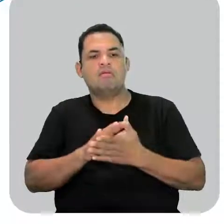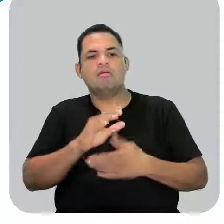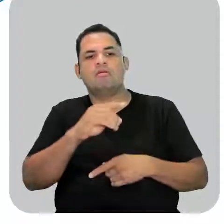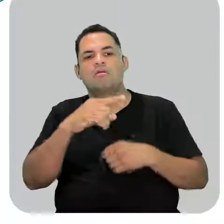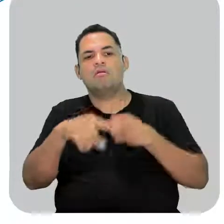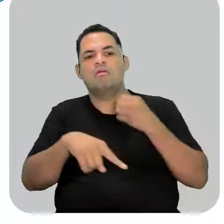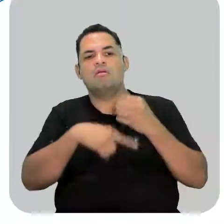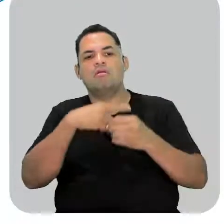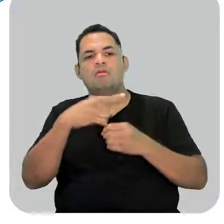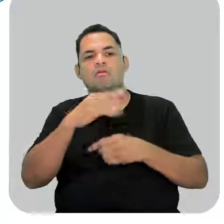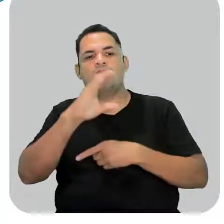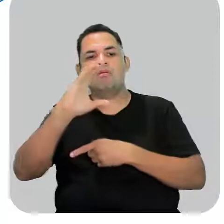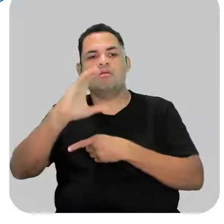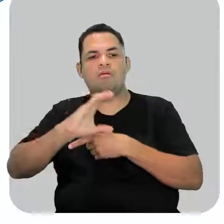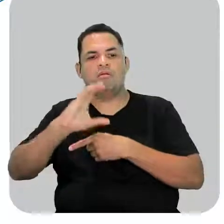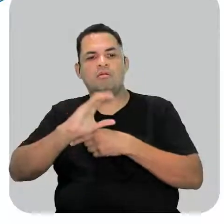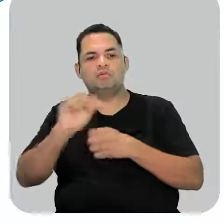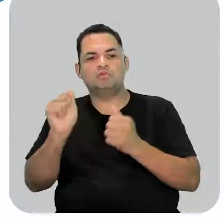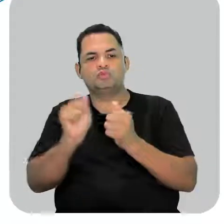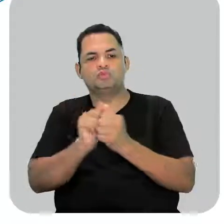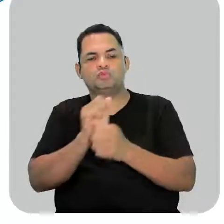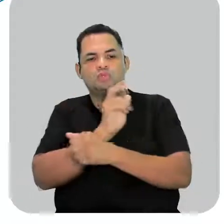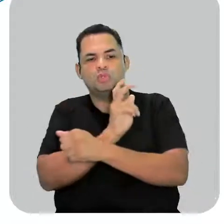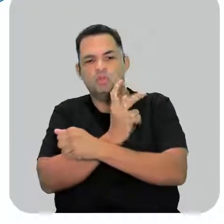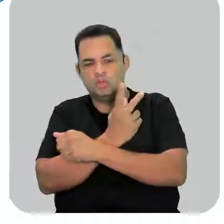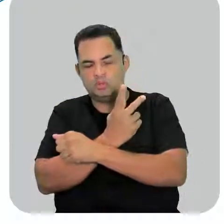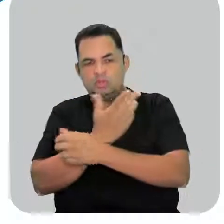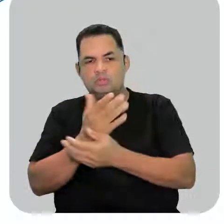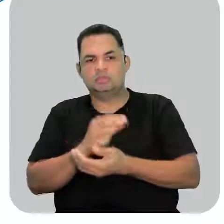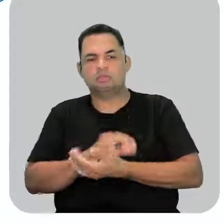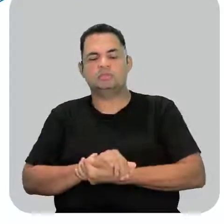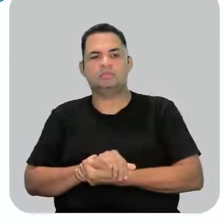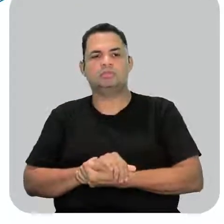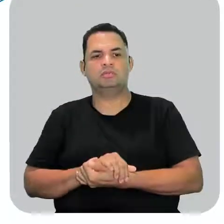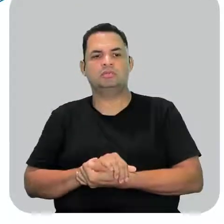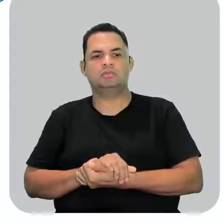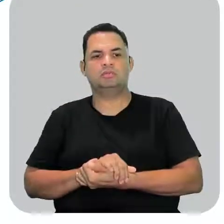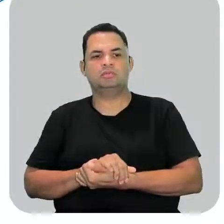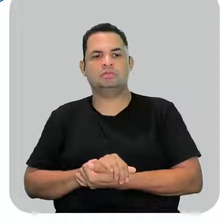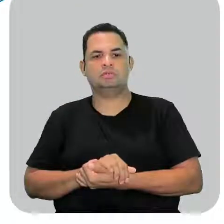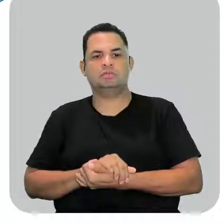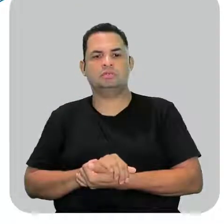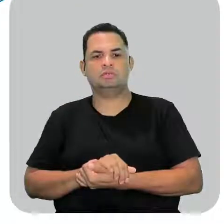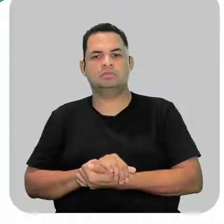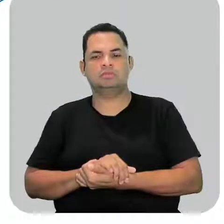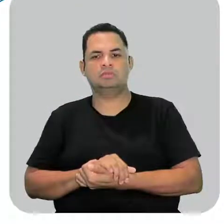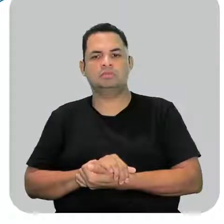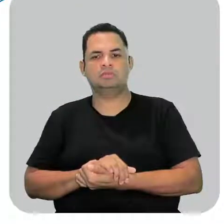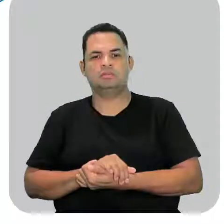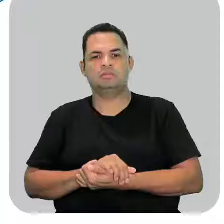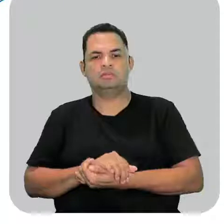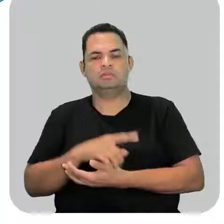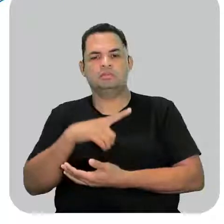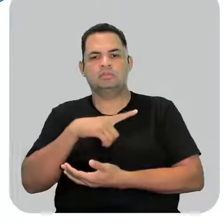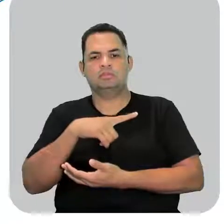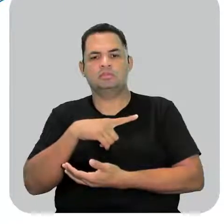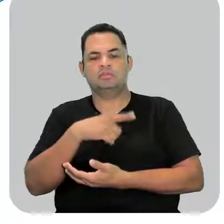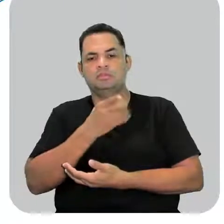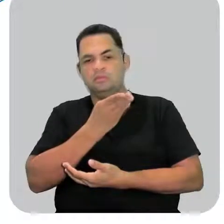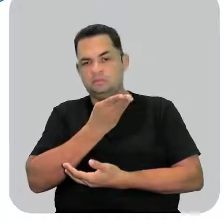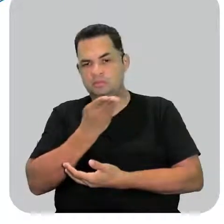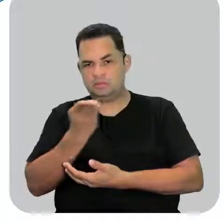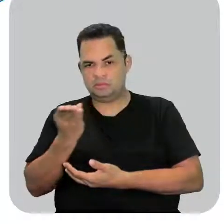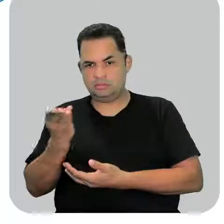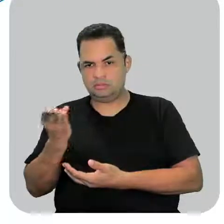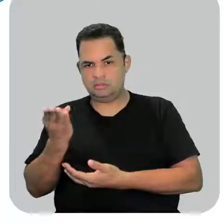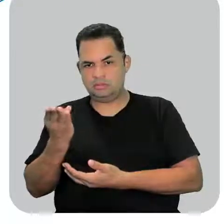de carbono com os hidrogênios. Lembrando que o carbono, ó, eles já vão ter uma ligação com o outro átomo